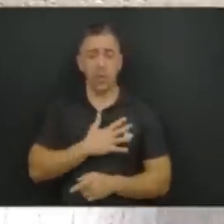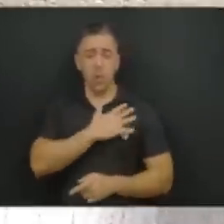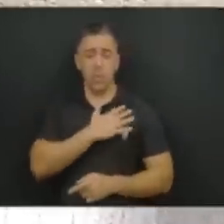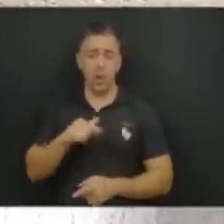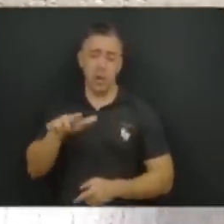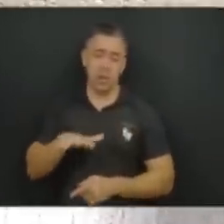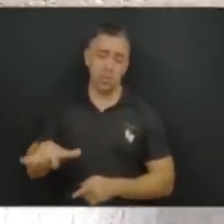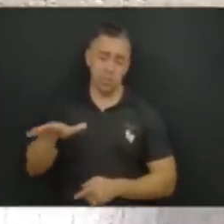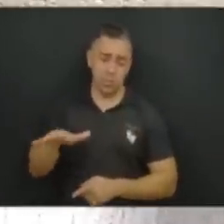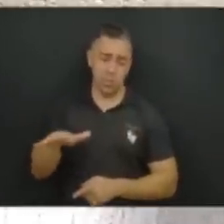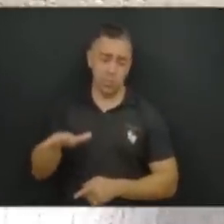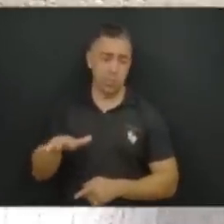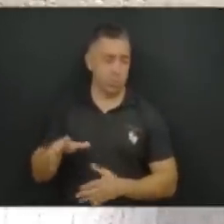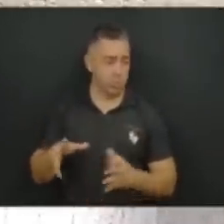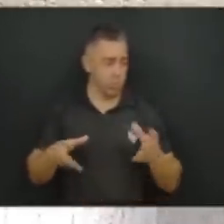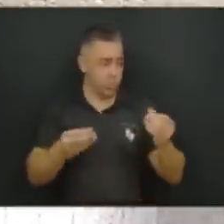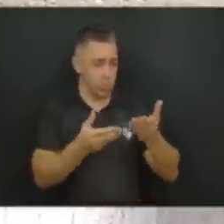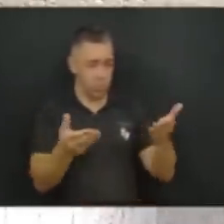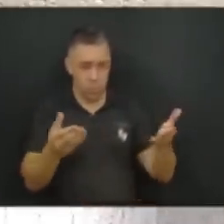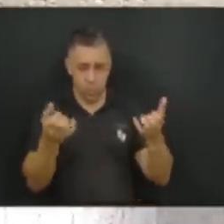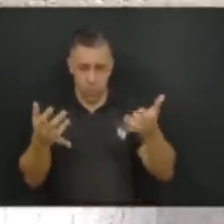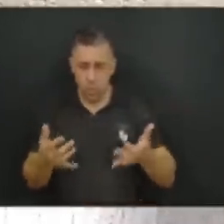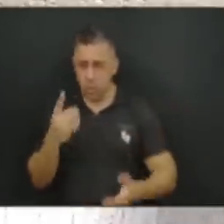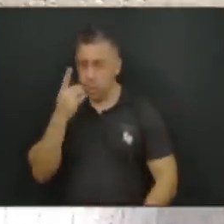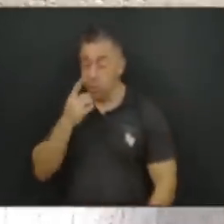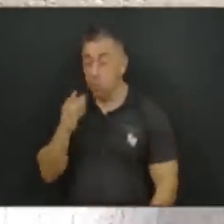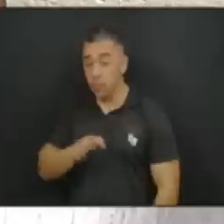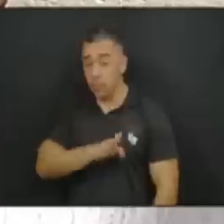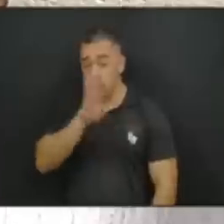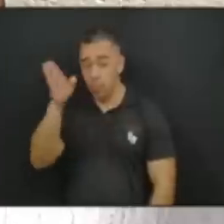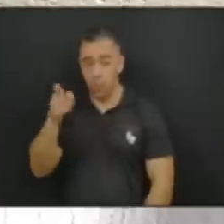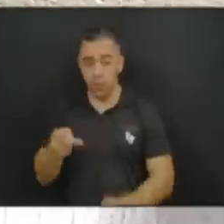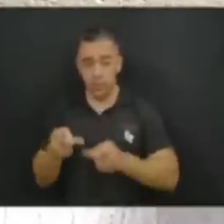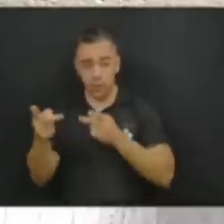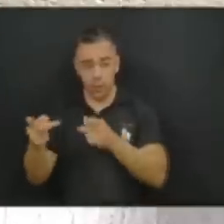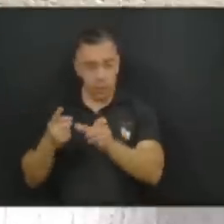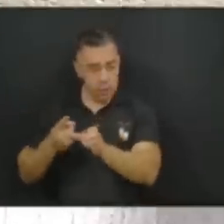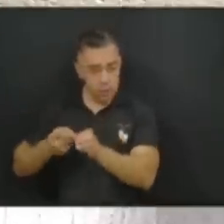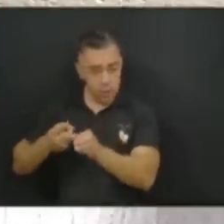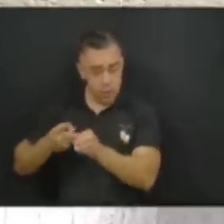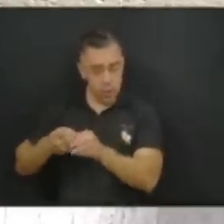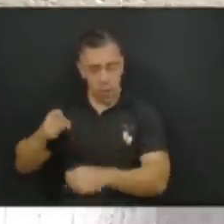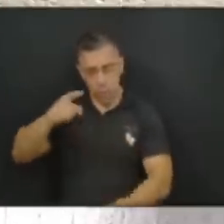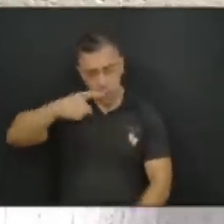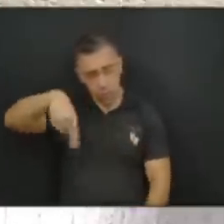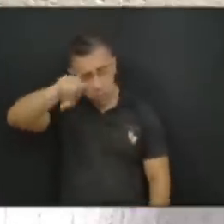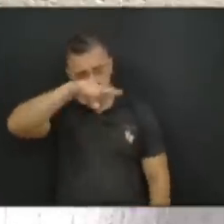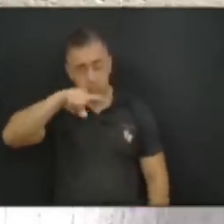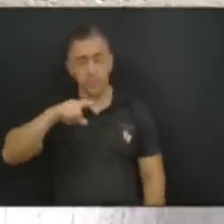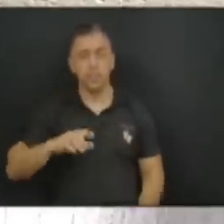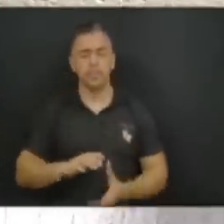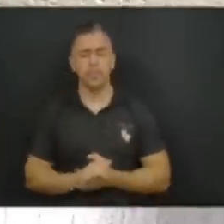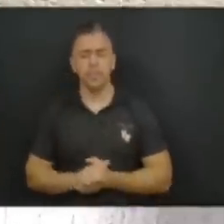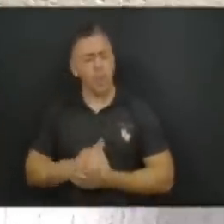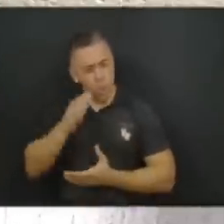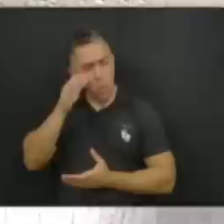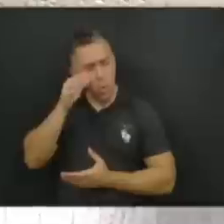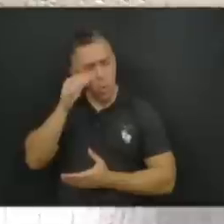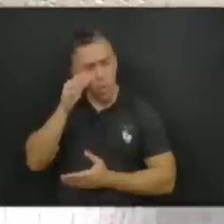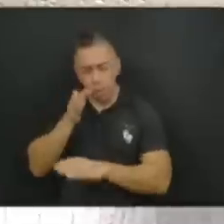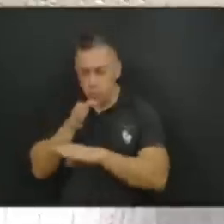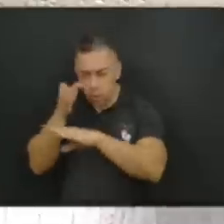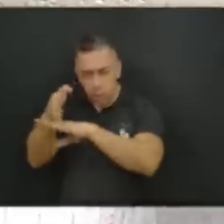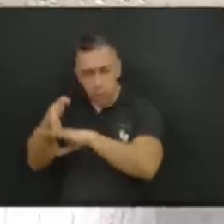destacamento senhores deputados senhoras deputadas Quando forem visitar os municípios das bases dos Senhores tem o curiosidade